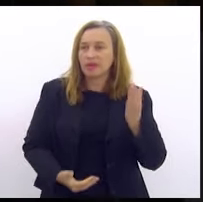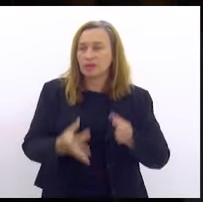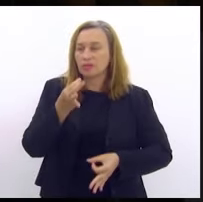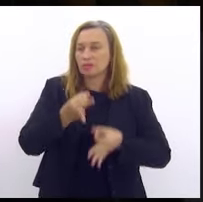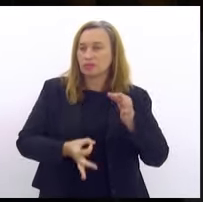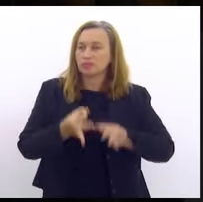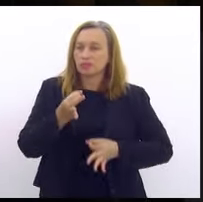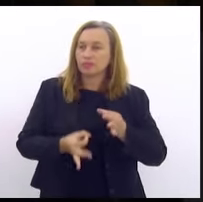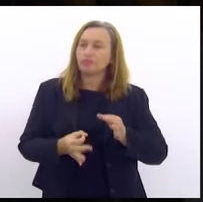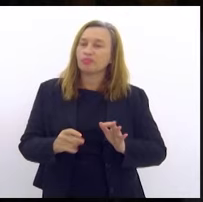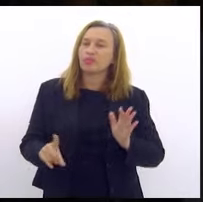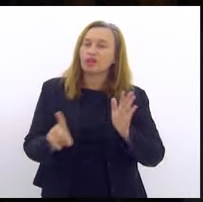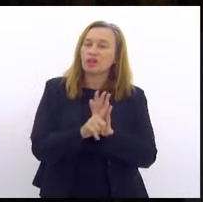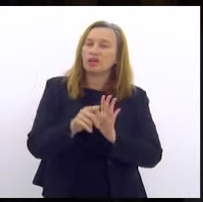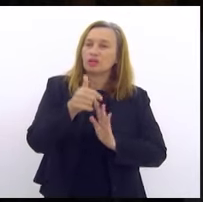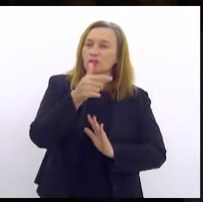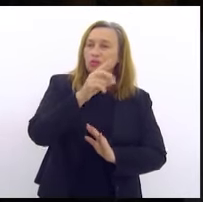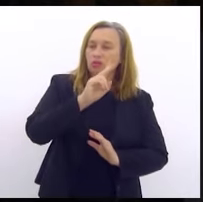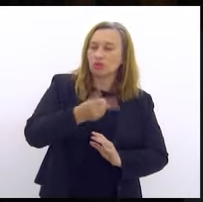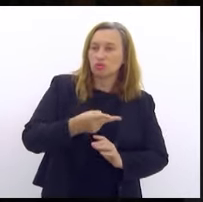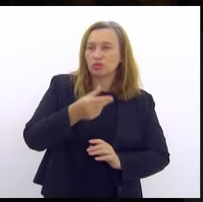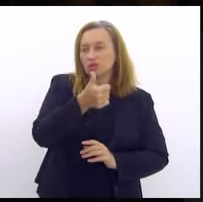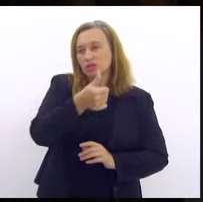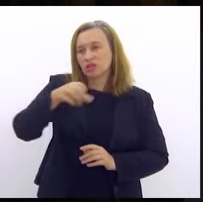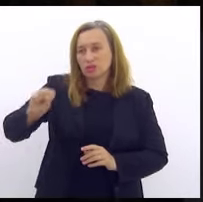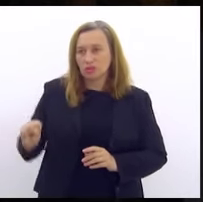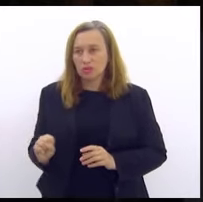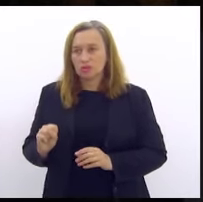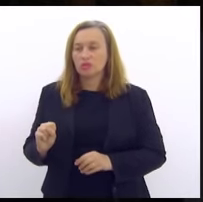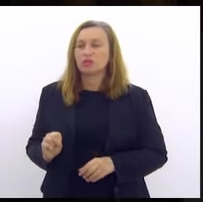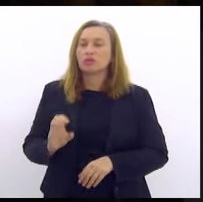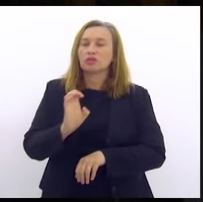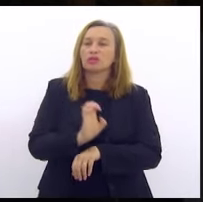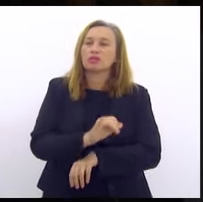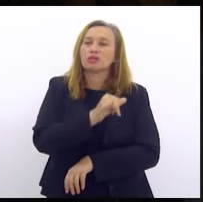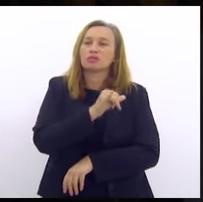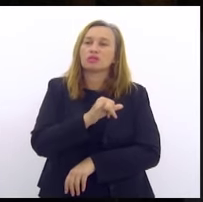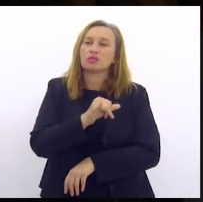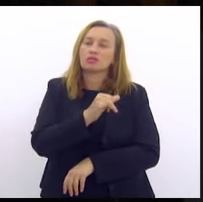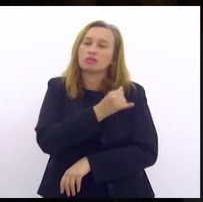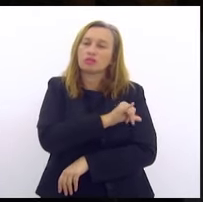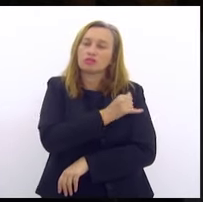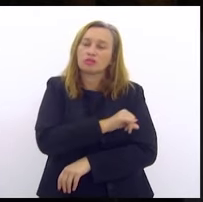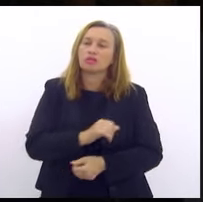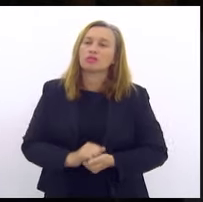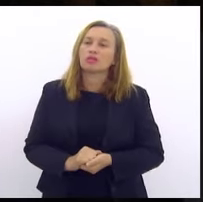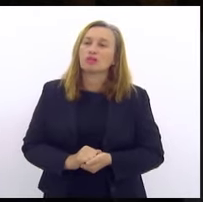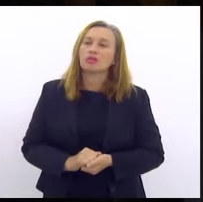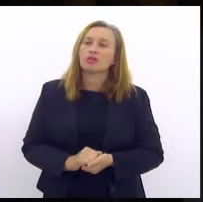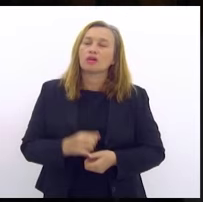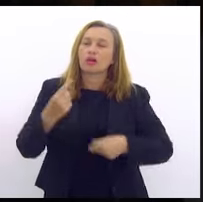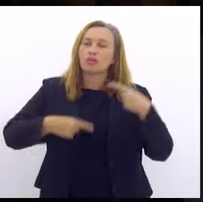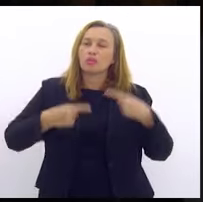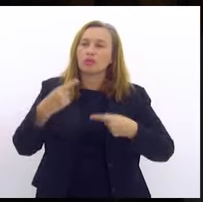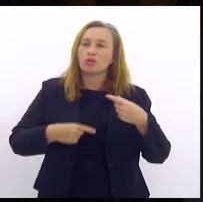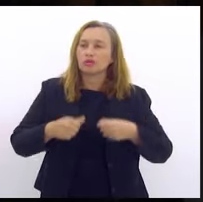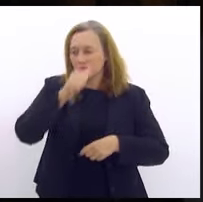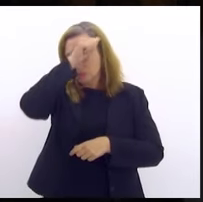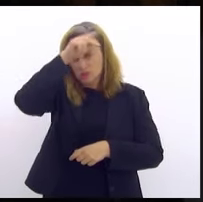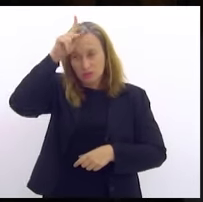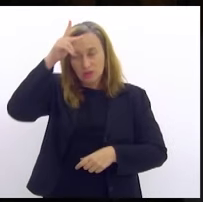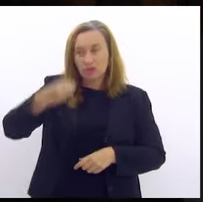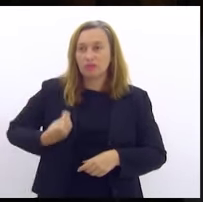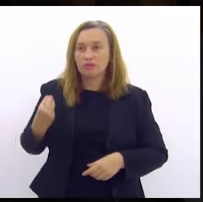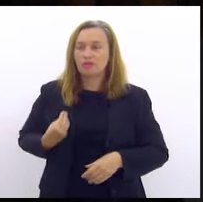uma lei municipal de 2018 que garantia na cidade do Rio de Janeiro a política municipal para a população em situação de